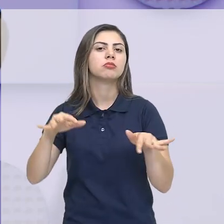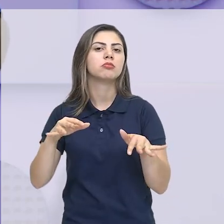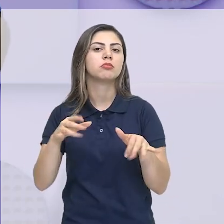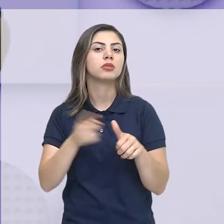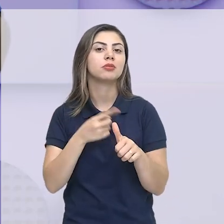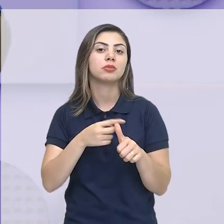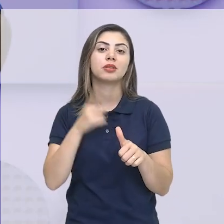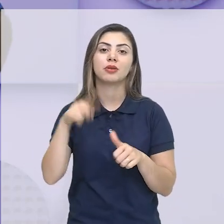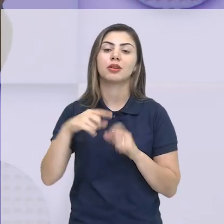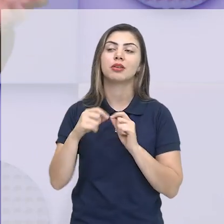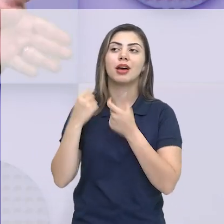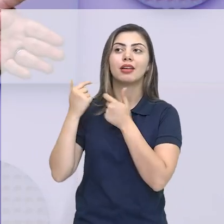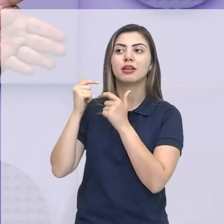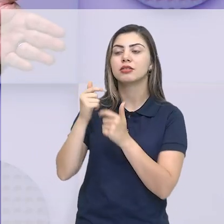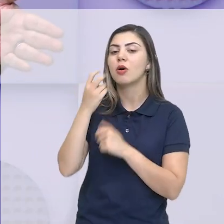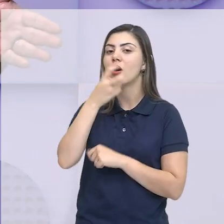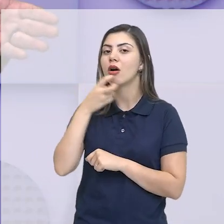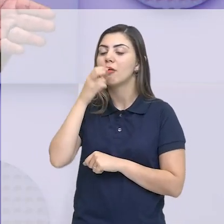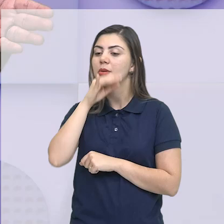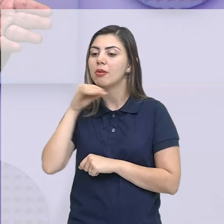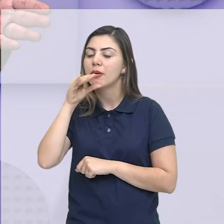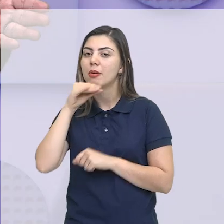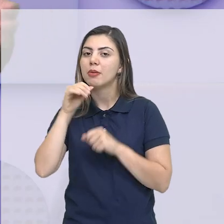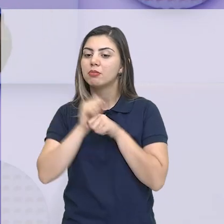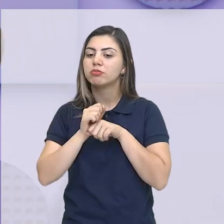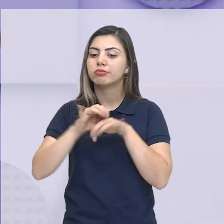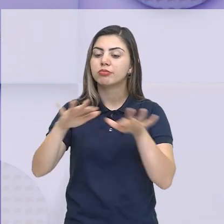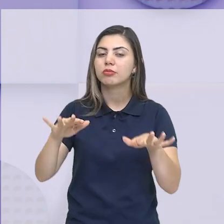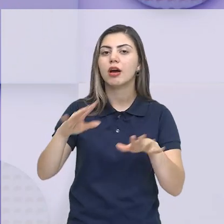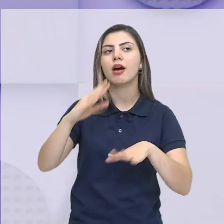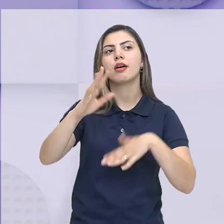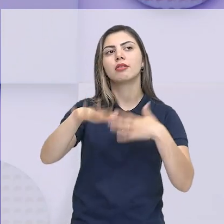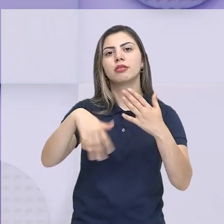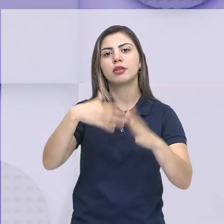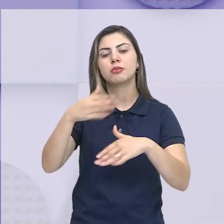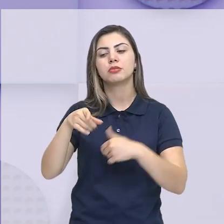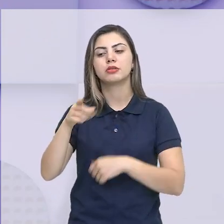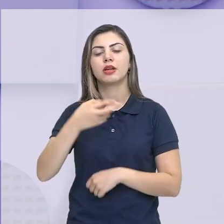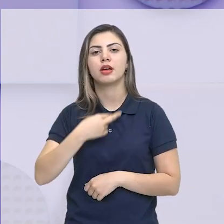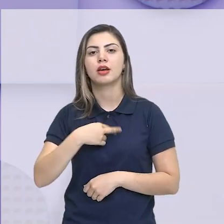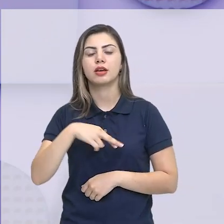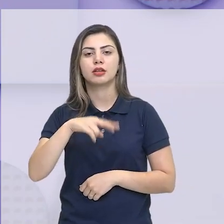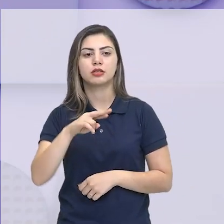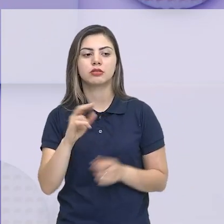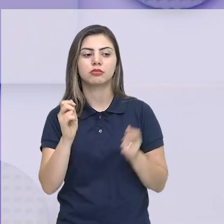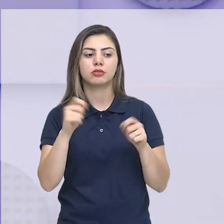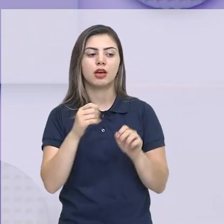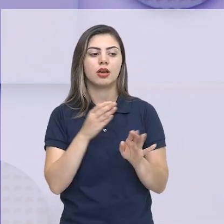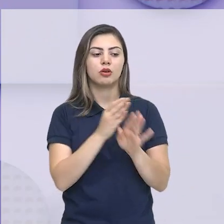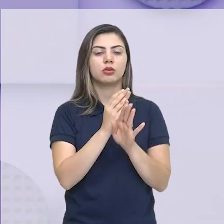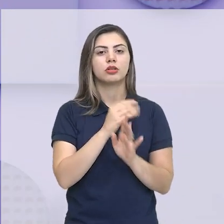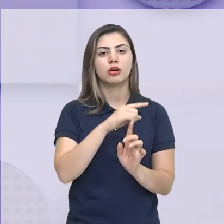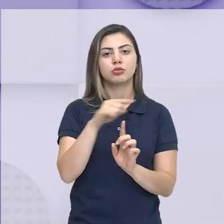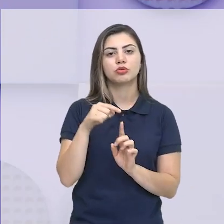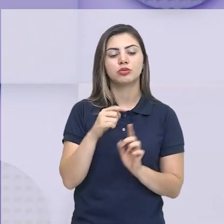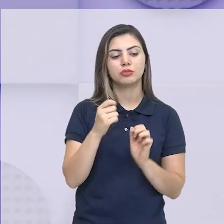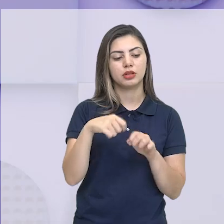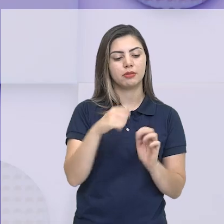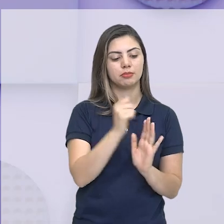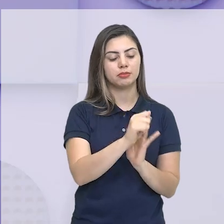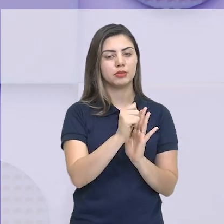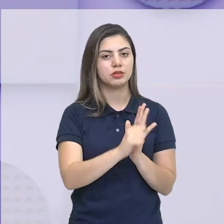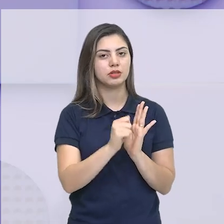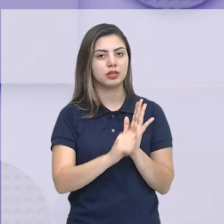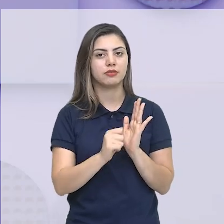Primeiramente foi a tradição oral. Depois, essas tradições religiosas amadureceram e encontraram na tradição